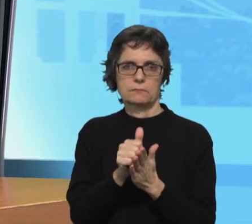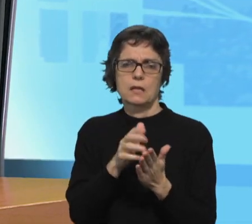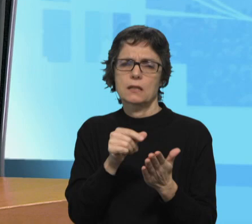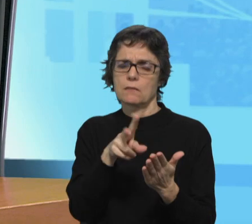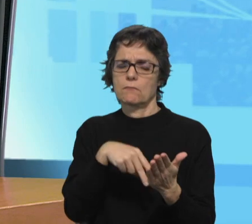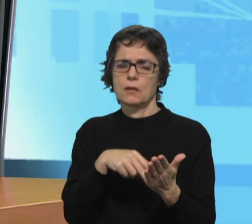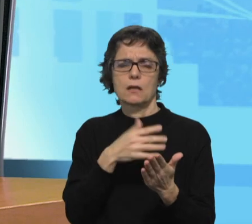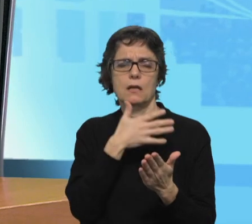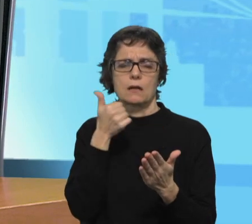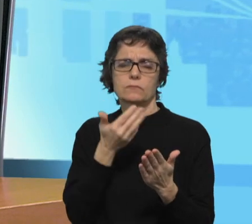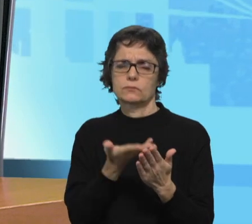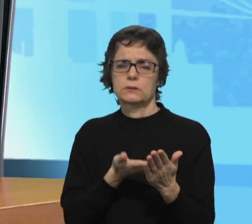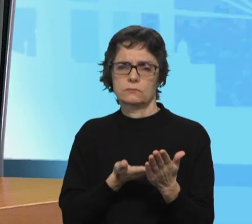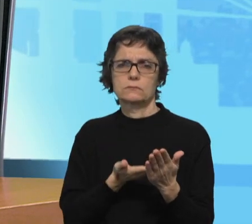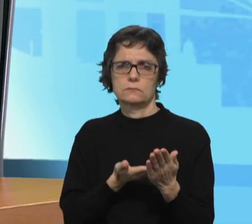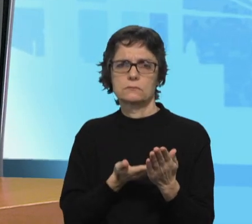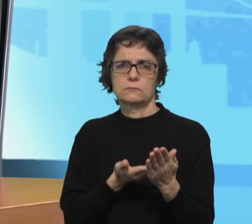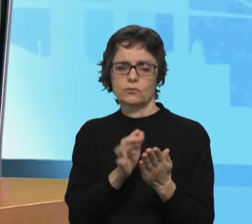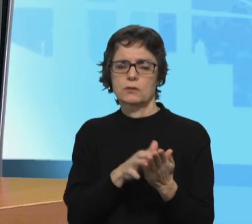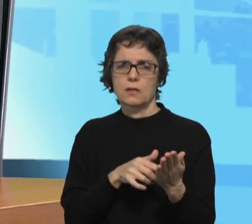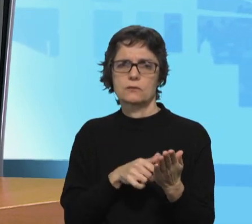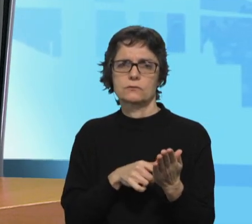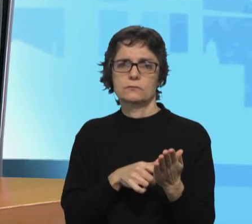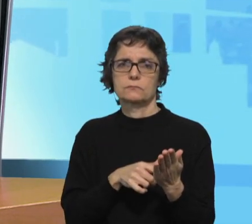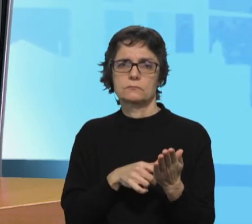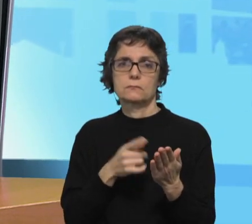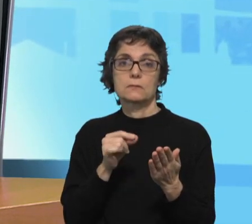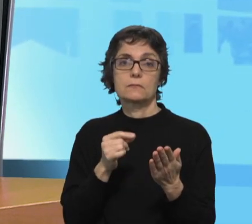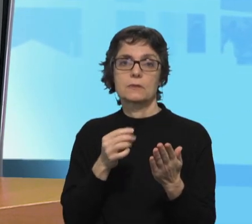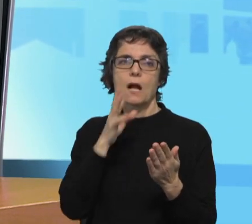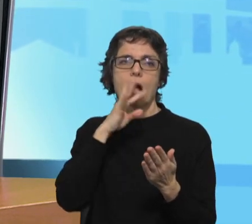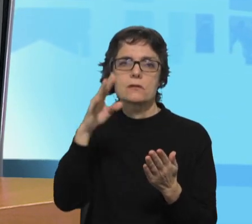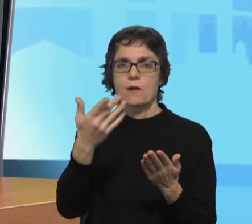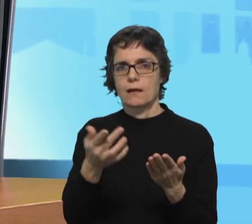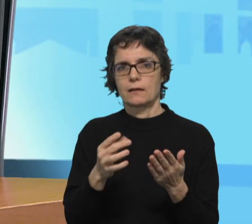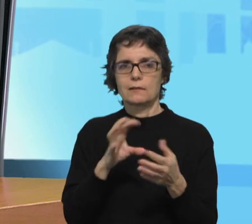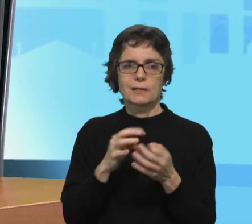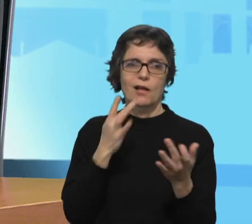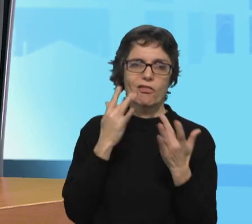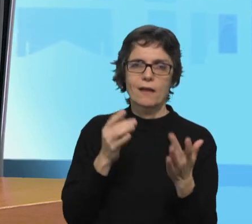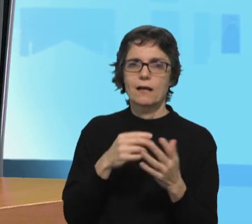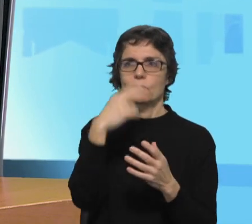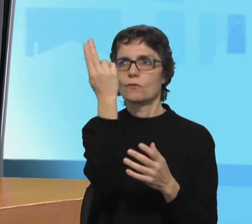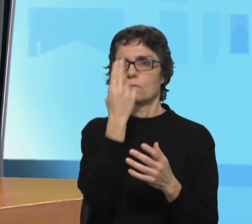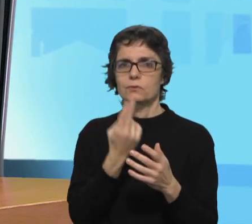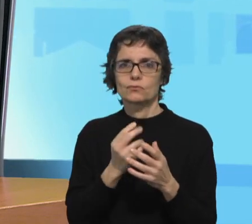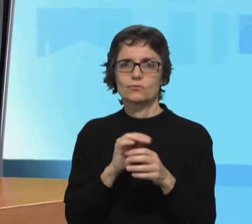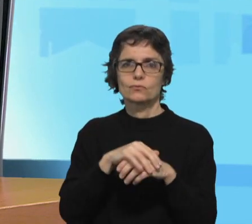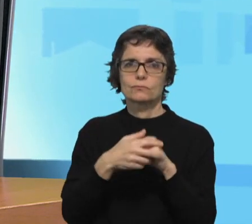dado origem a teatros, a canções, a pinturas, a